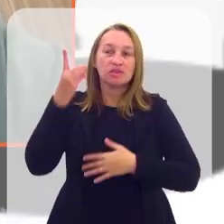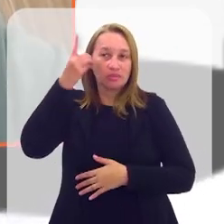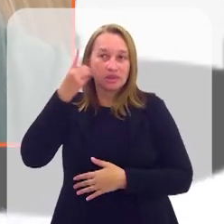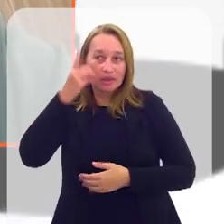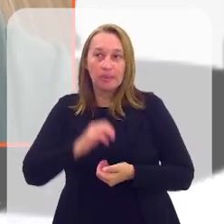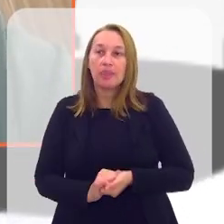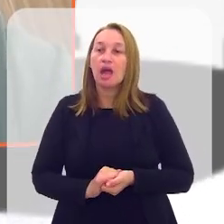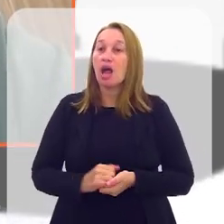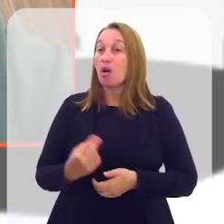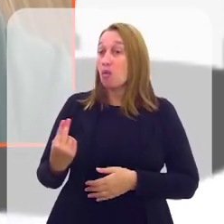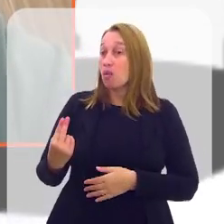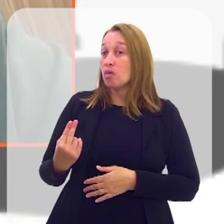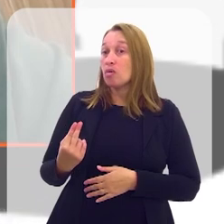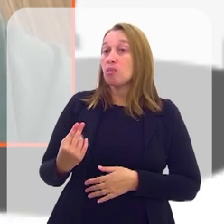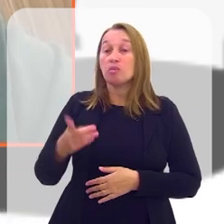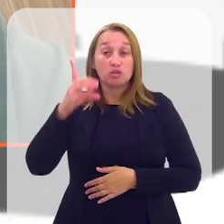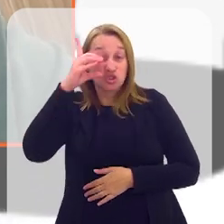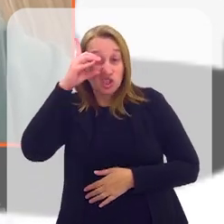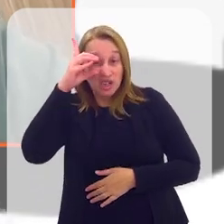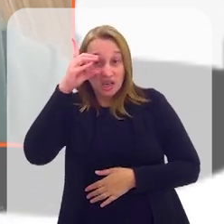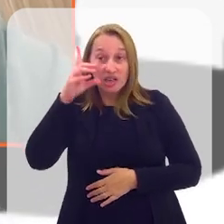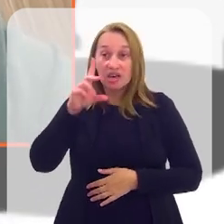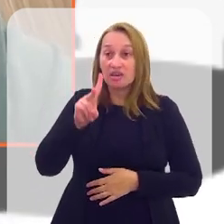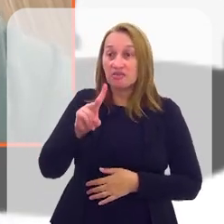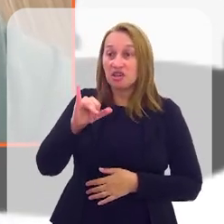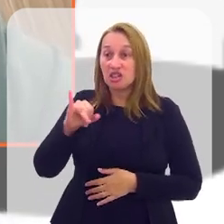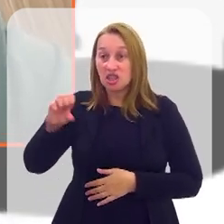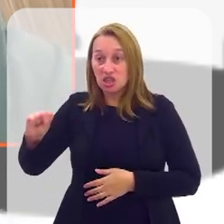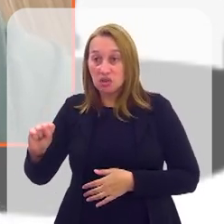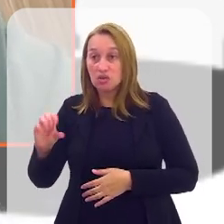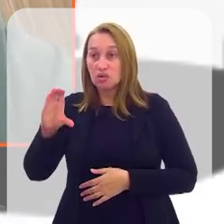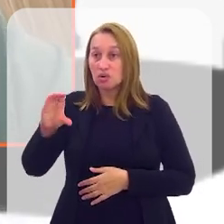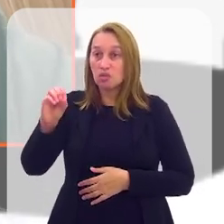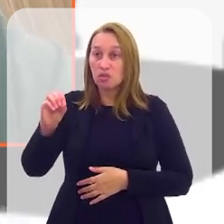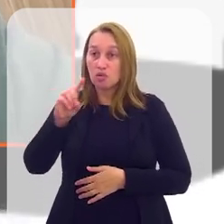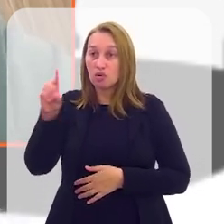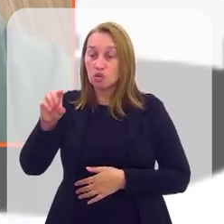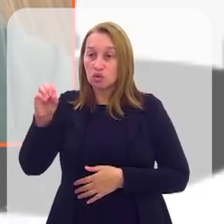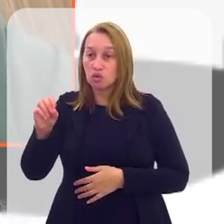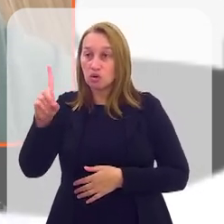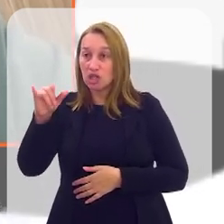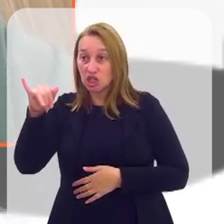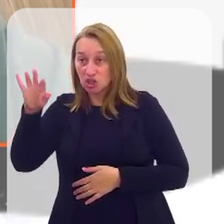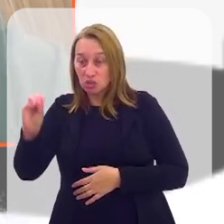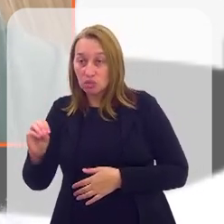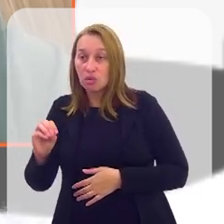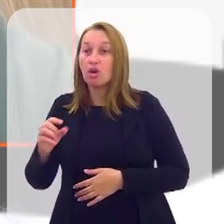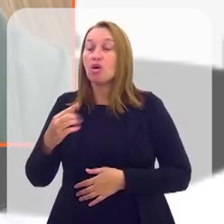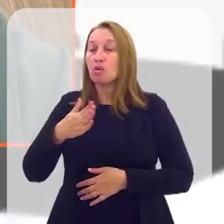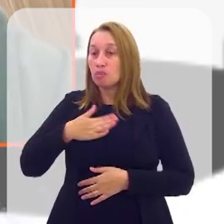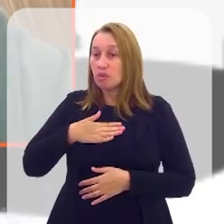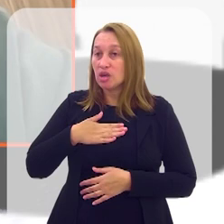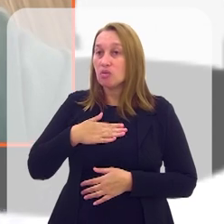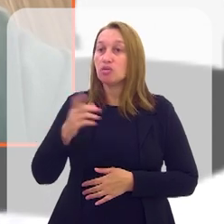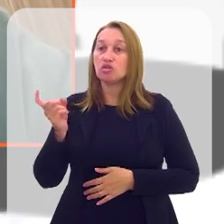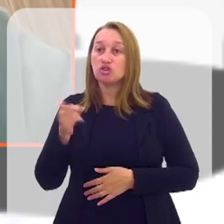Meu Instagram é Vinícius Cozolino, meu nome, assim como Facebook, TikTok, e o meu Twitter é